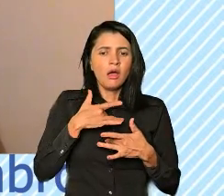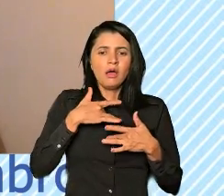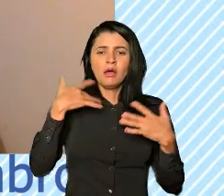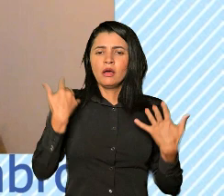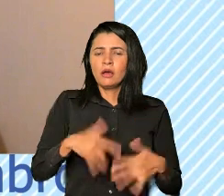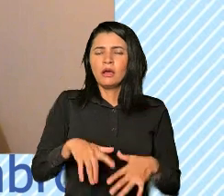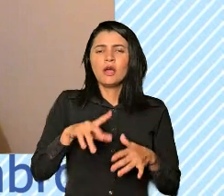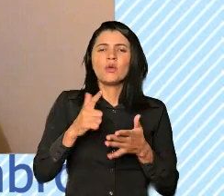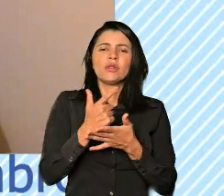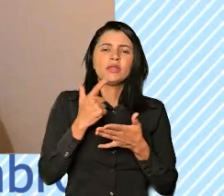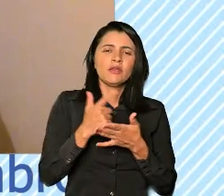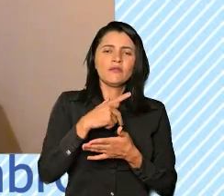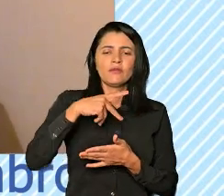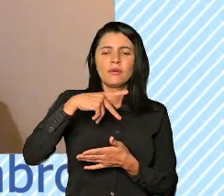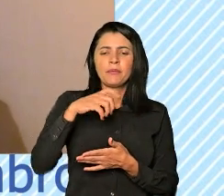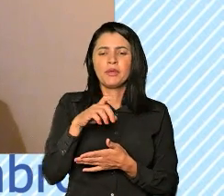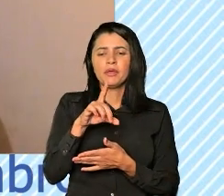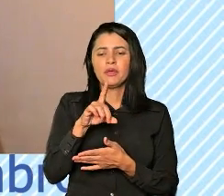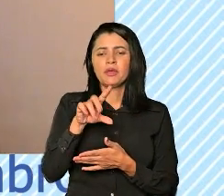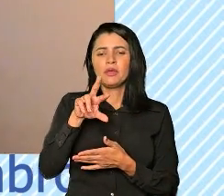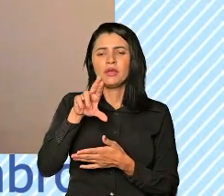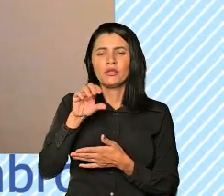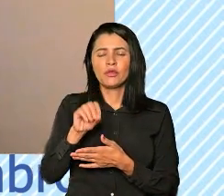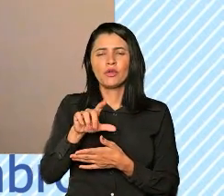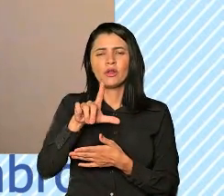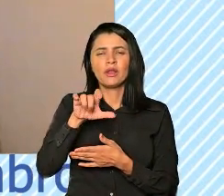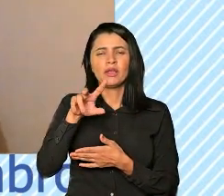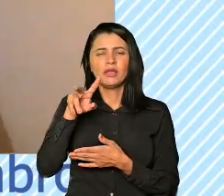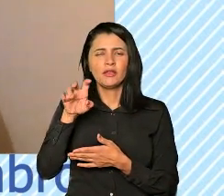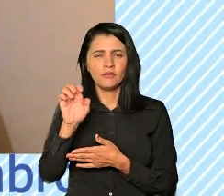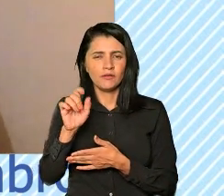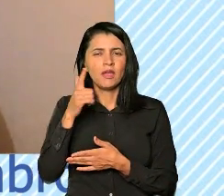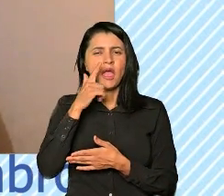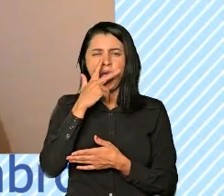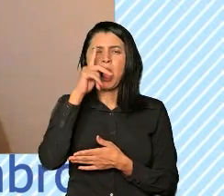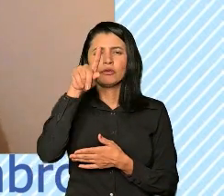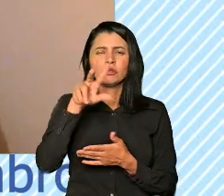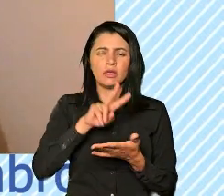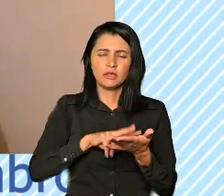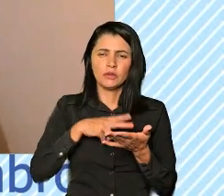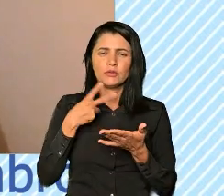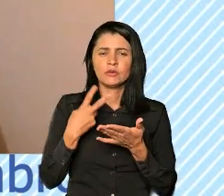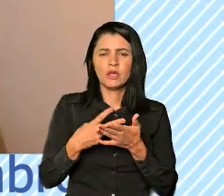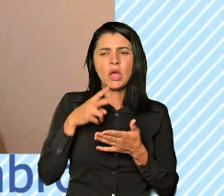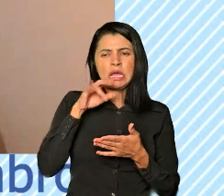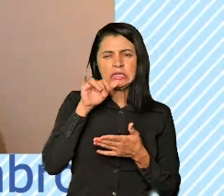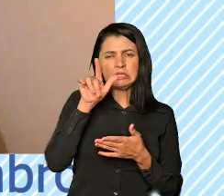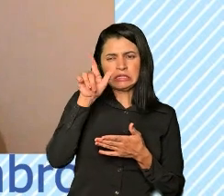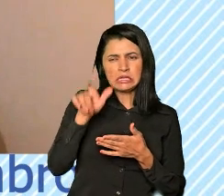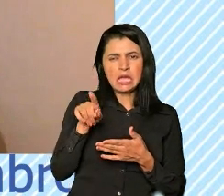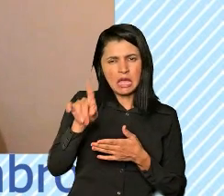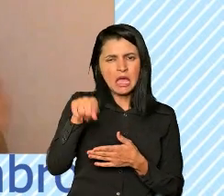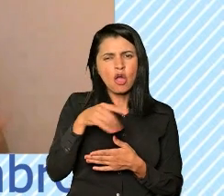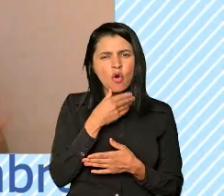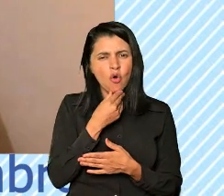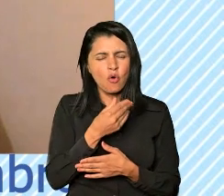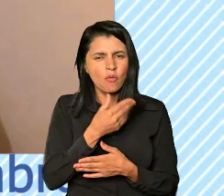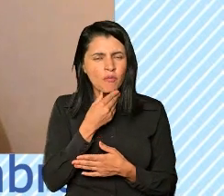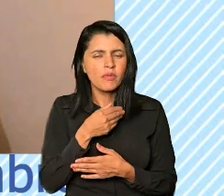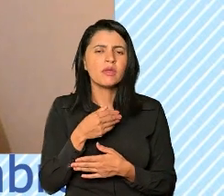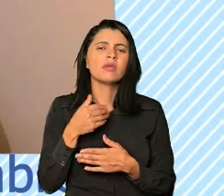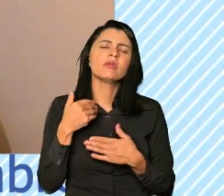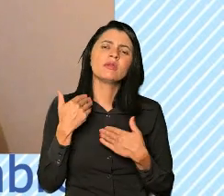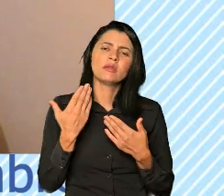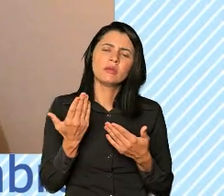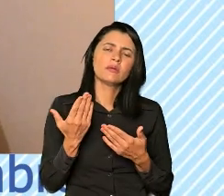um livro do Pedro Levi, Se Questo é um Uomo, eu acho que tem a tradução, Se Isso é um Homem, em português, e